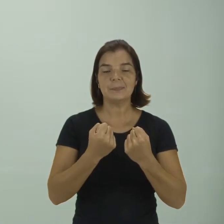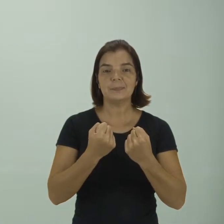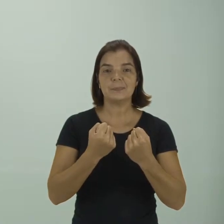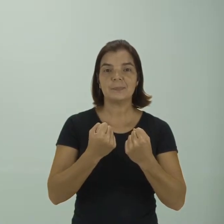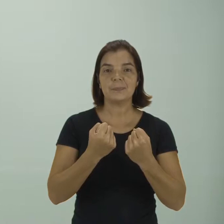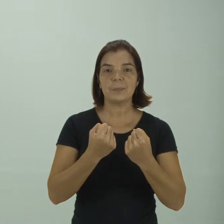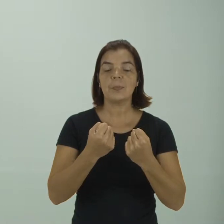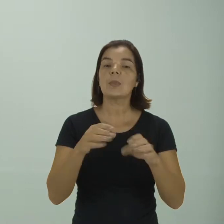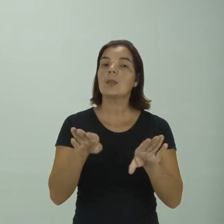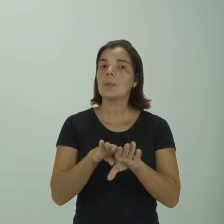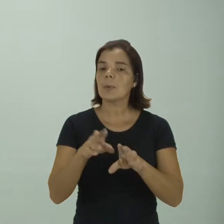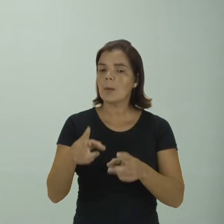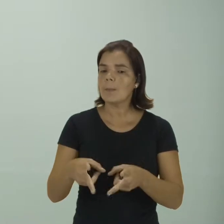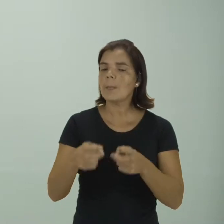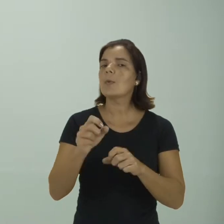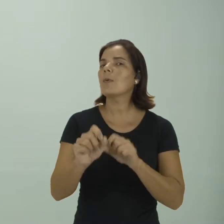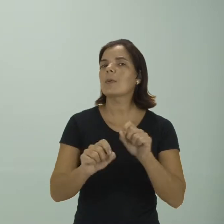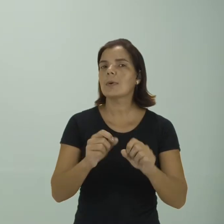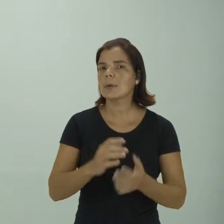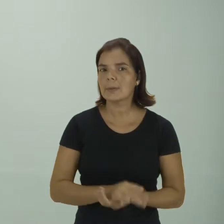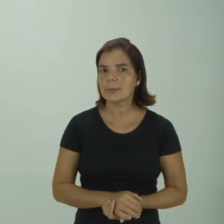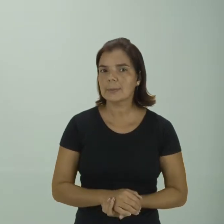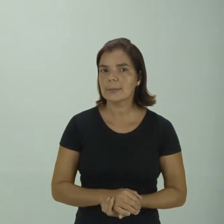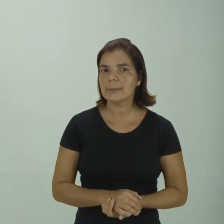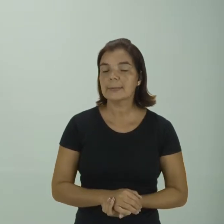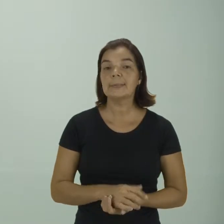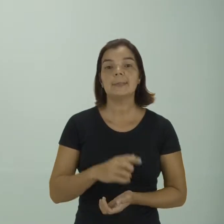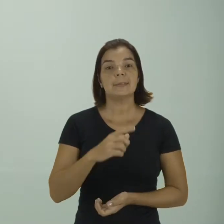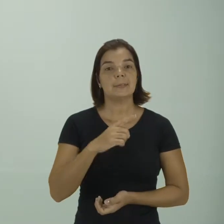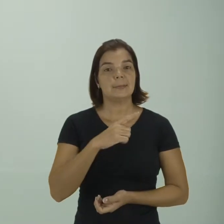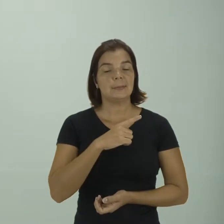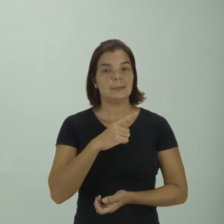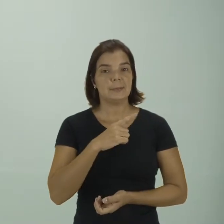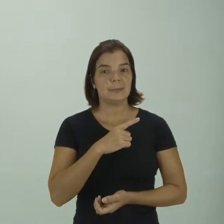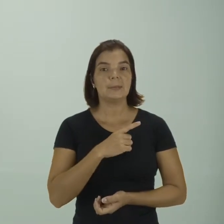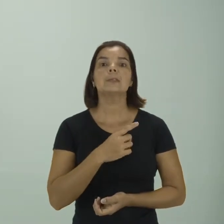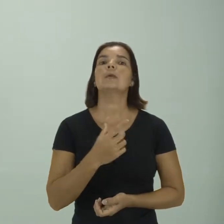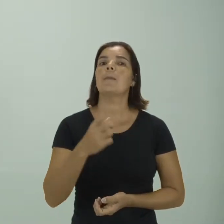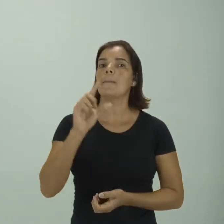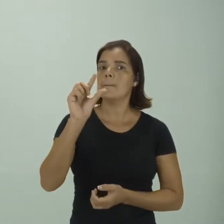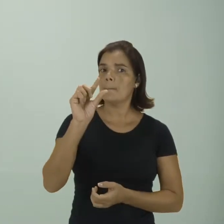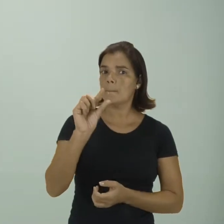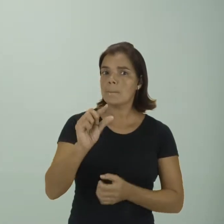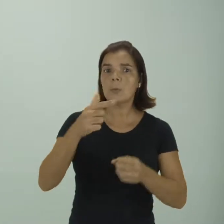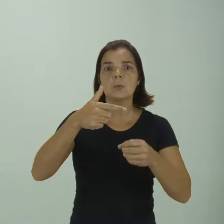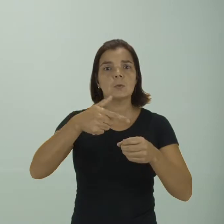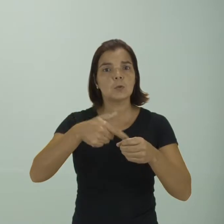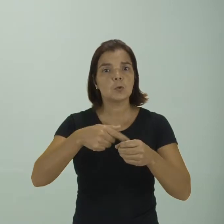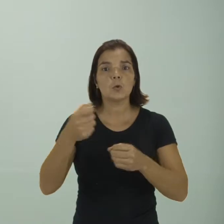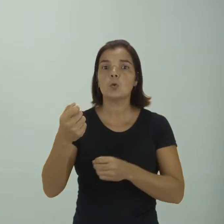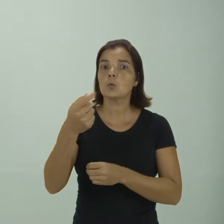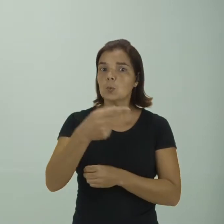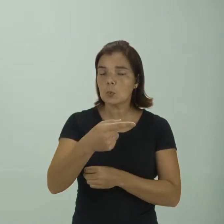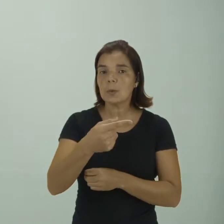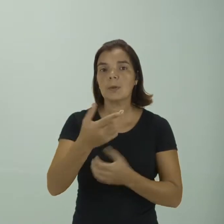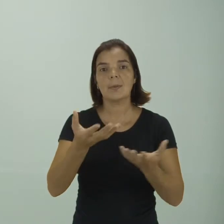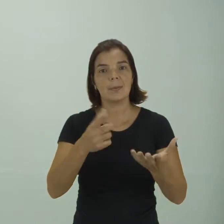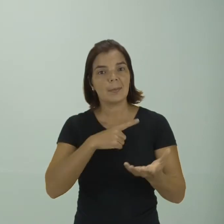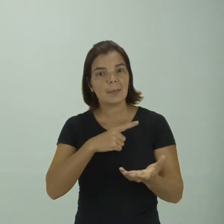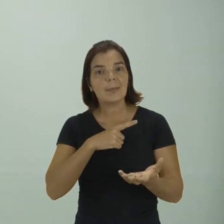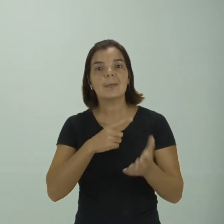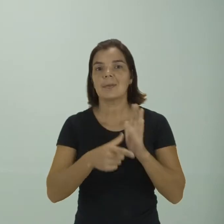sua locomoção, ele percebeu o seguinte, que havia menos combustível do que o previsto no